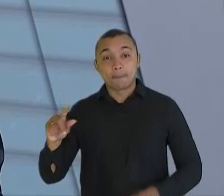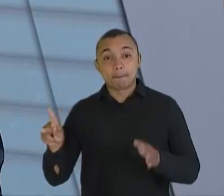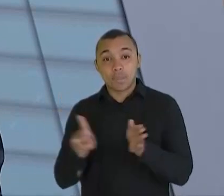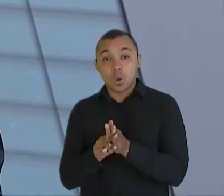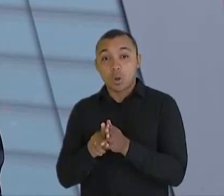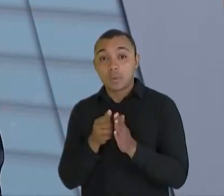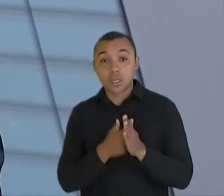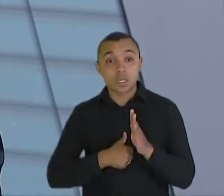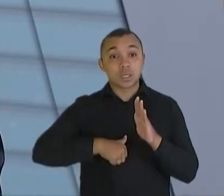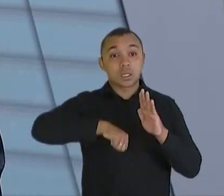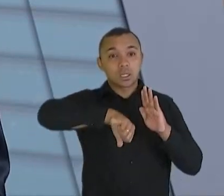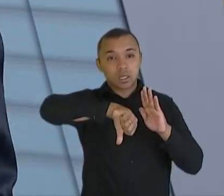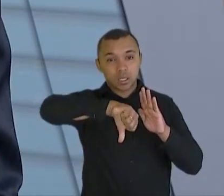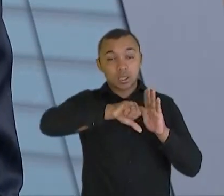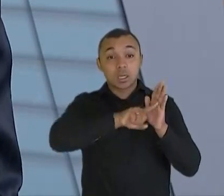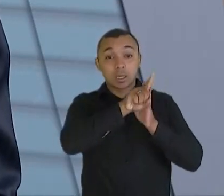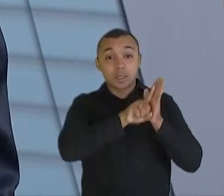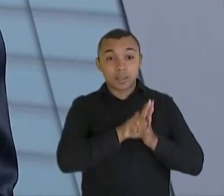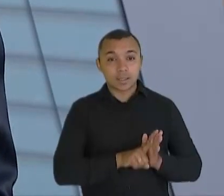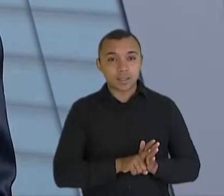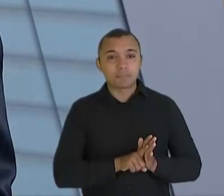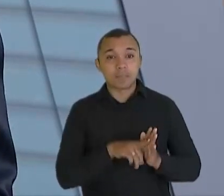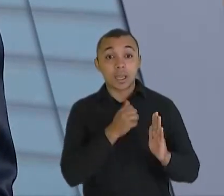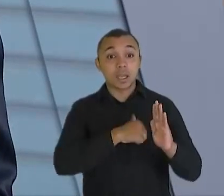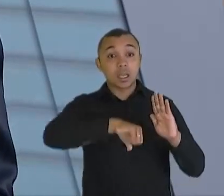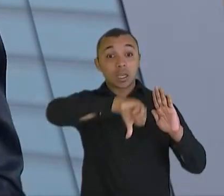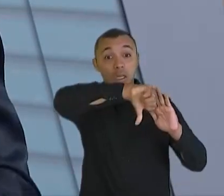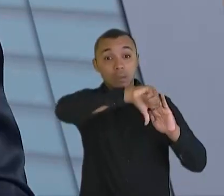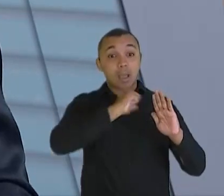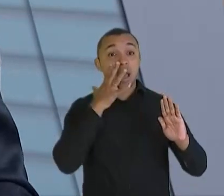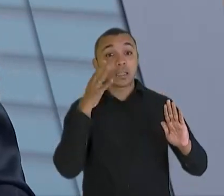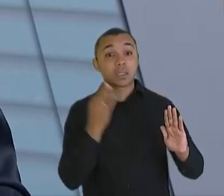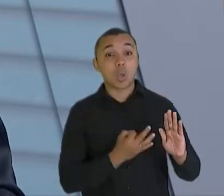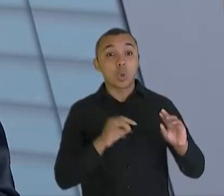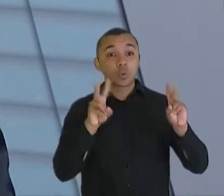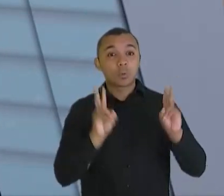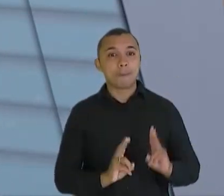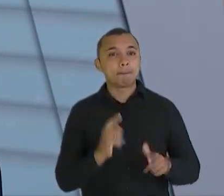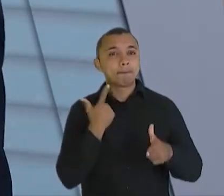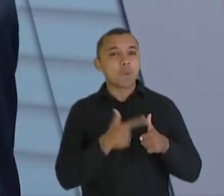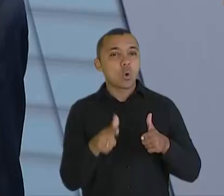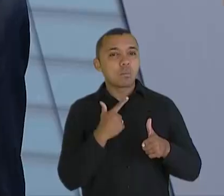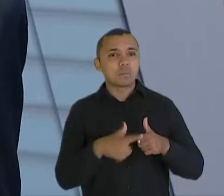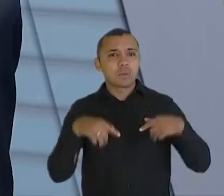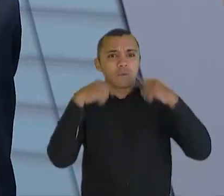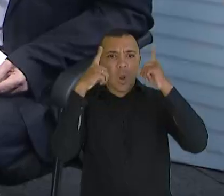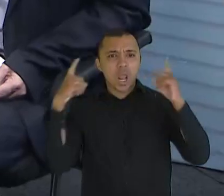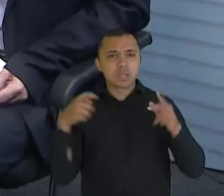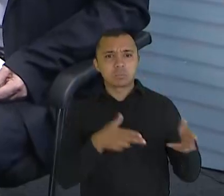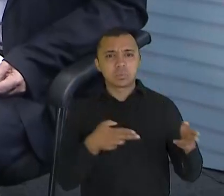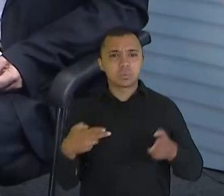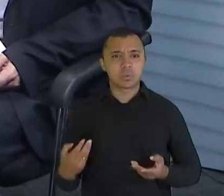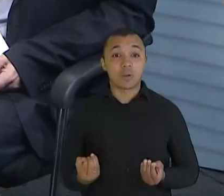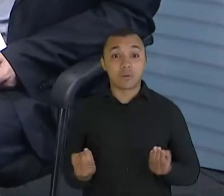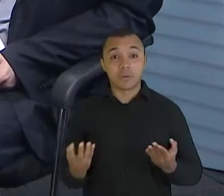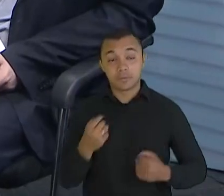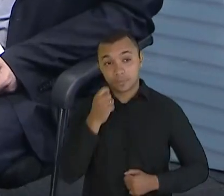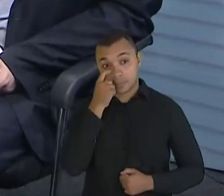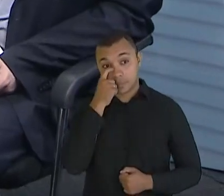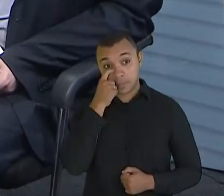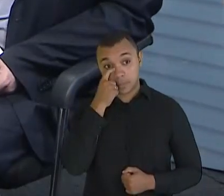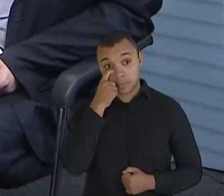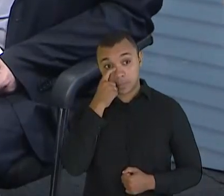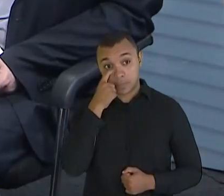que chamou a atenção lá a violência armada no nosso Ceará. Como é que foi o simpósio? Não, essa é a quarta